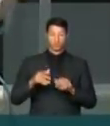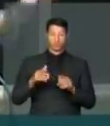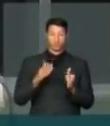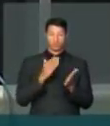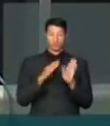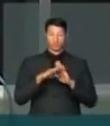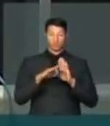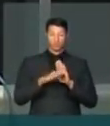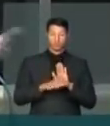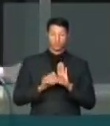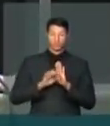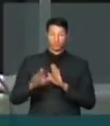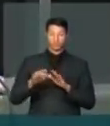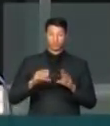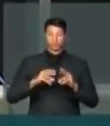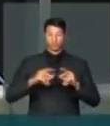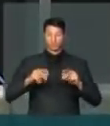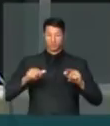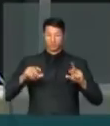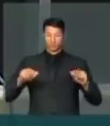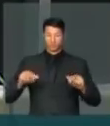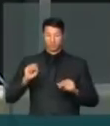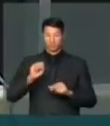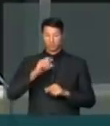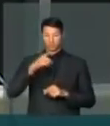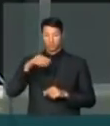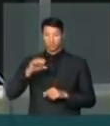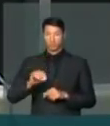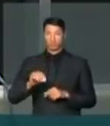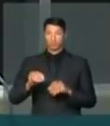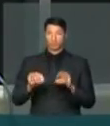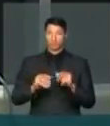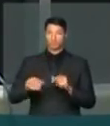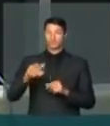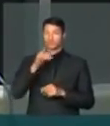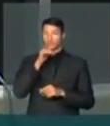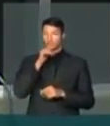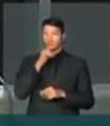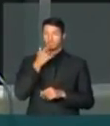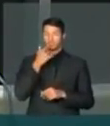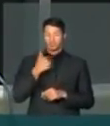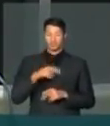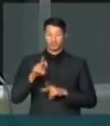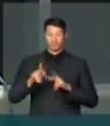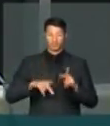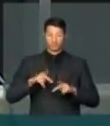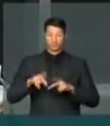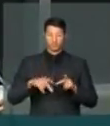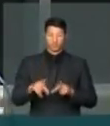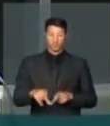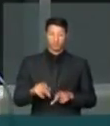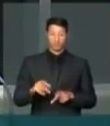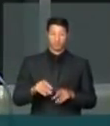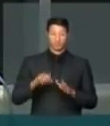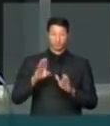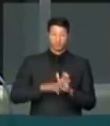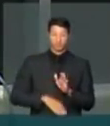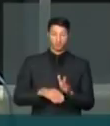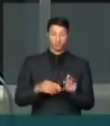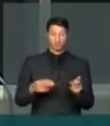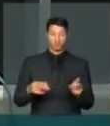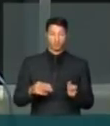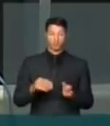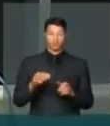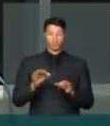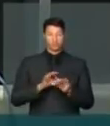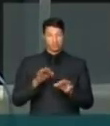programas que saem das terras que são molhadas de sangue dessas populações exterminadas